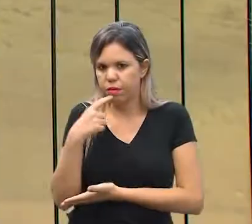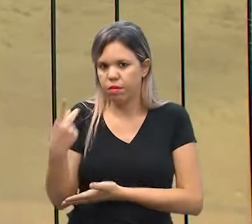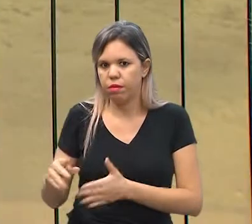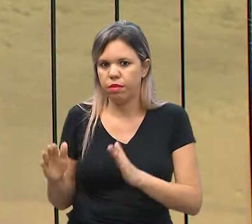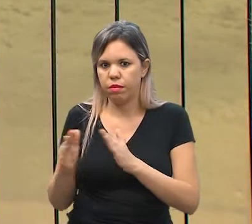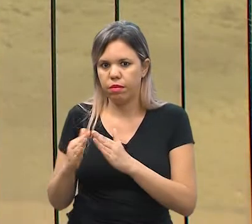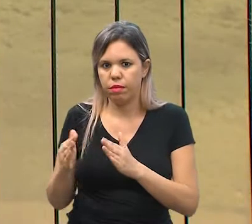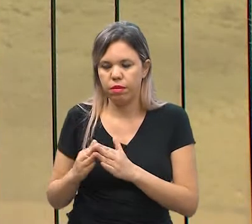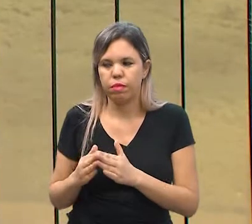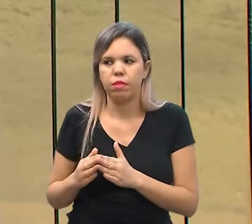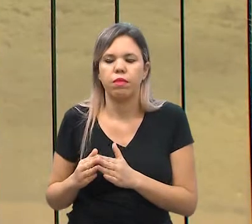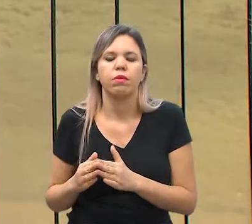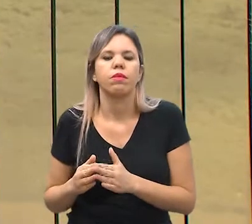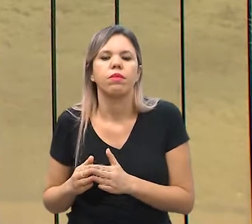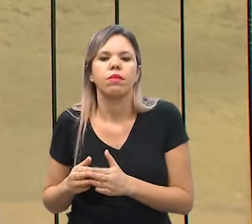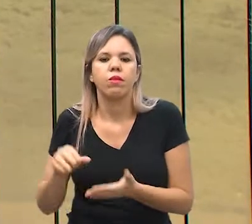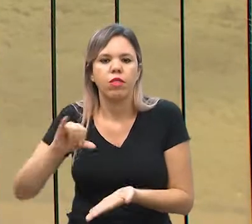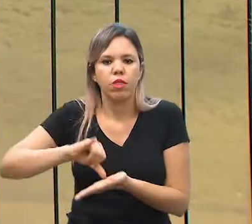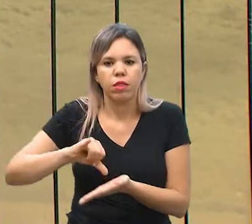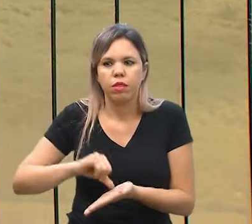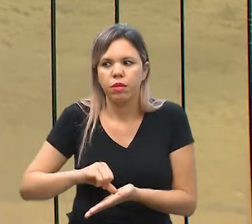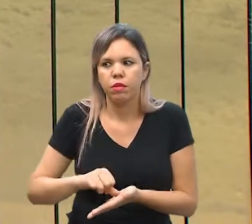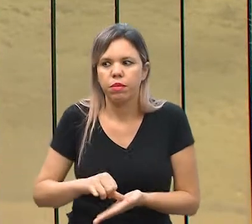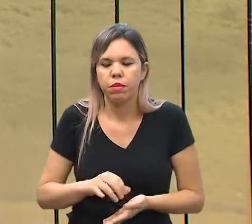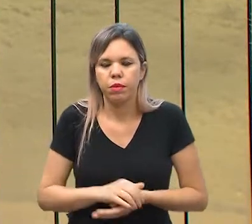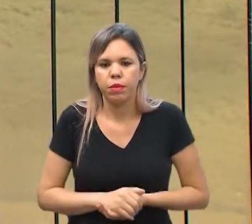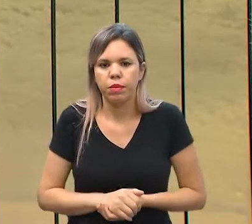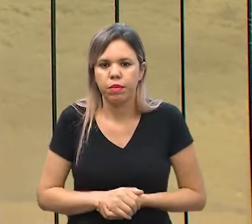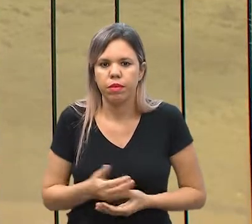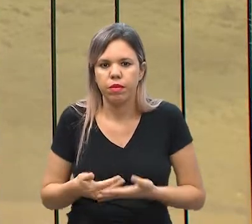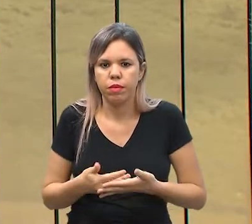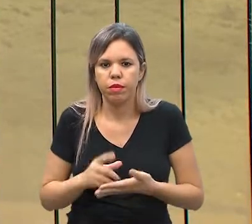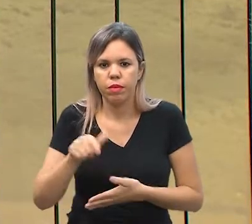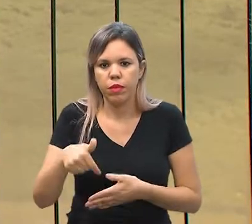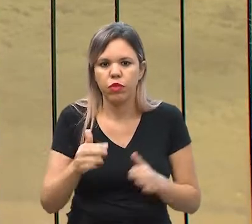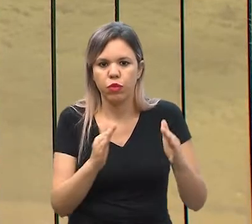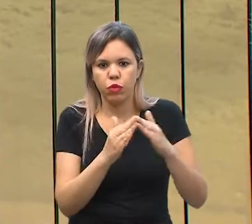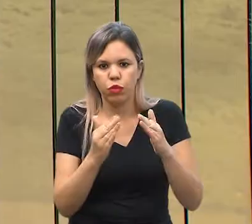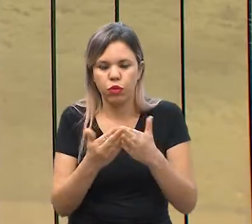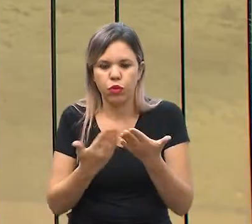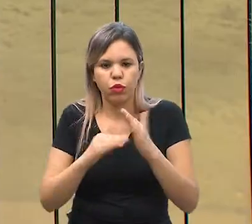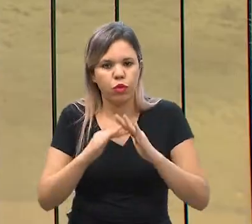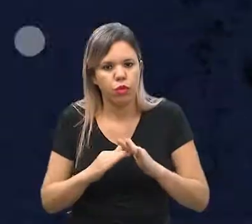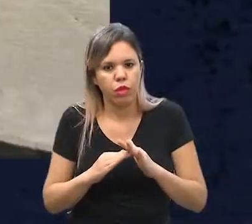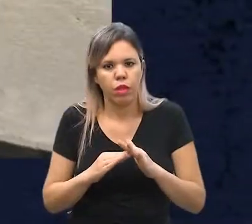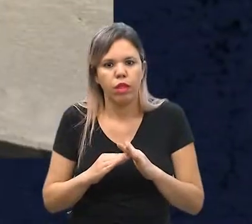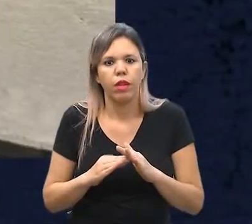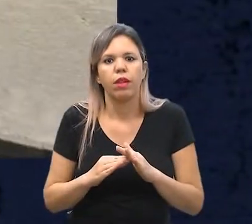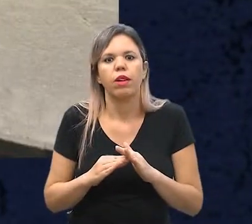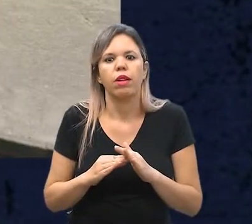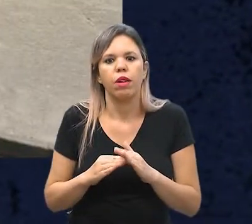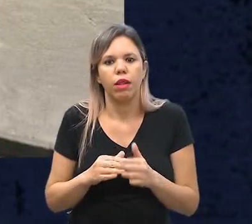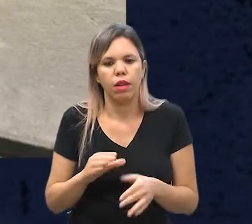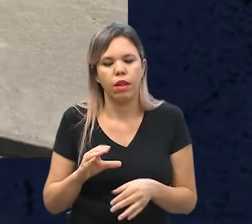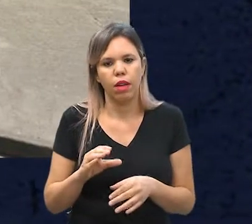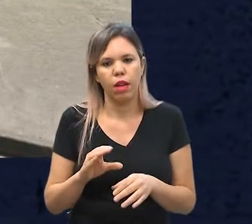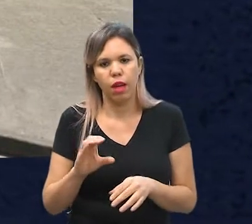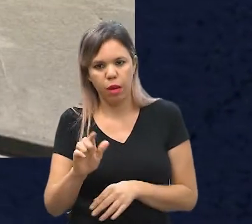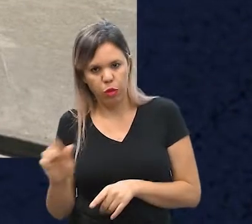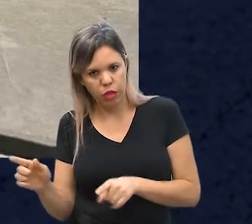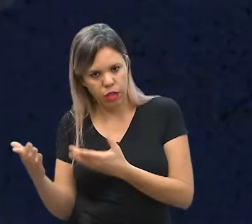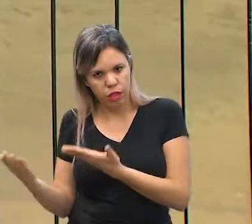na Conceição, ali no centro, enquanto eu era bebê. Depois eu fui morar na escola Carlos Alberto Galiego, na zeladoria de